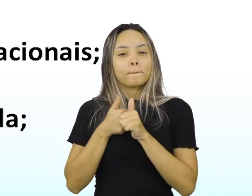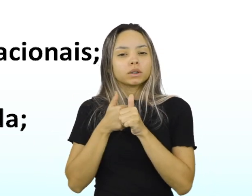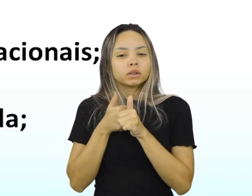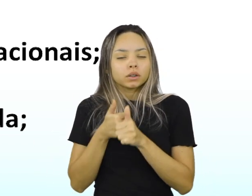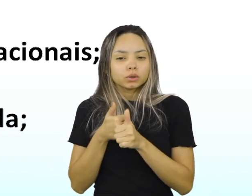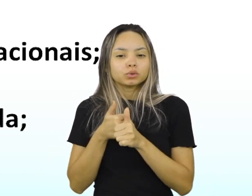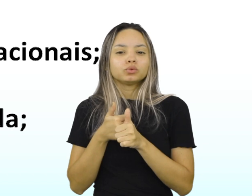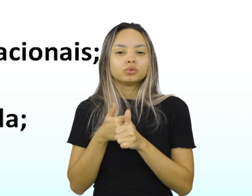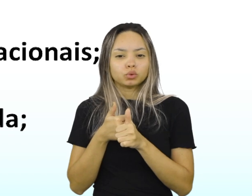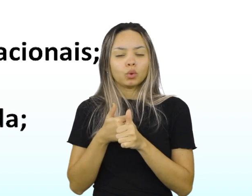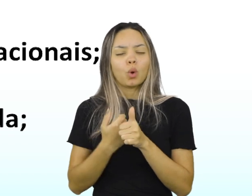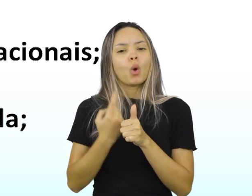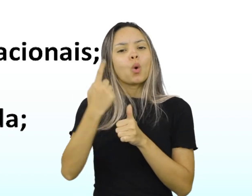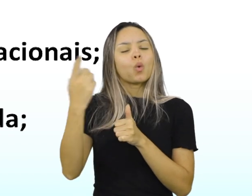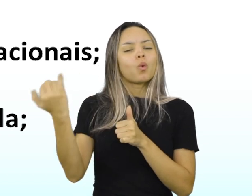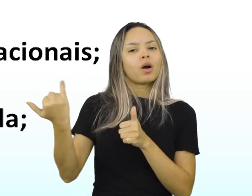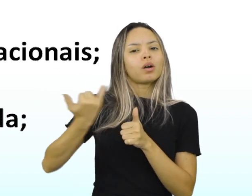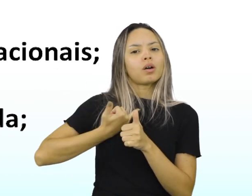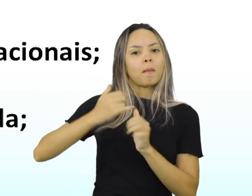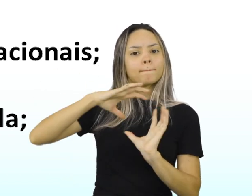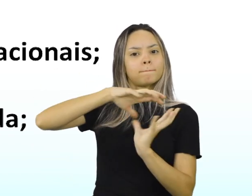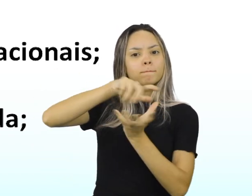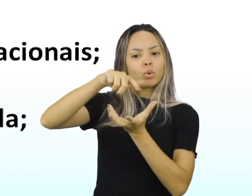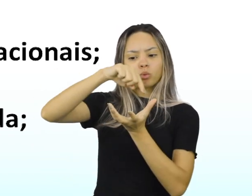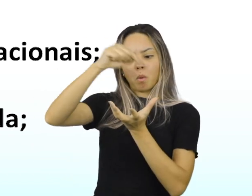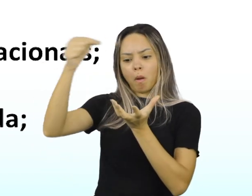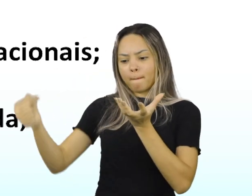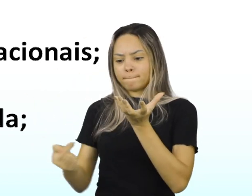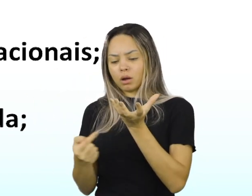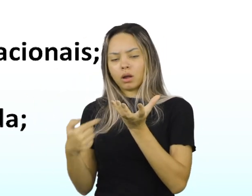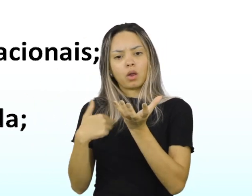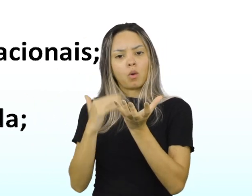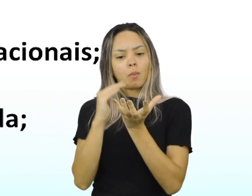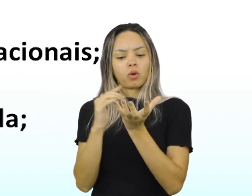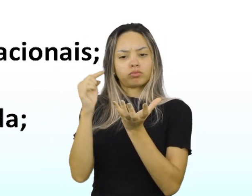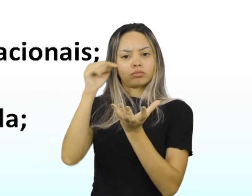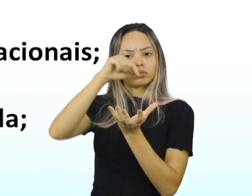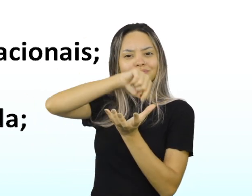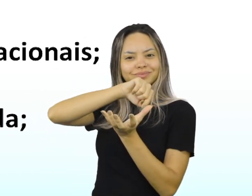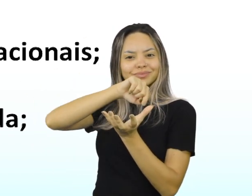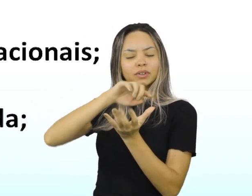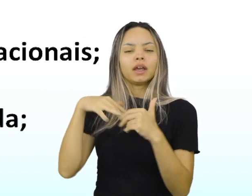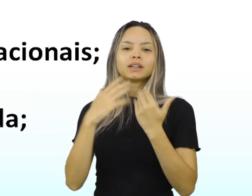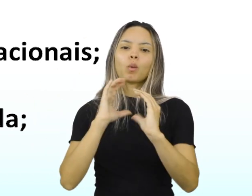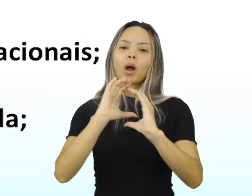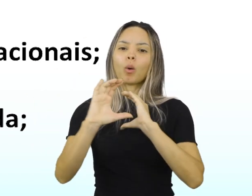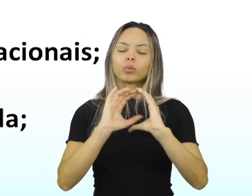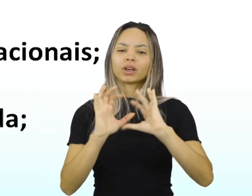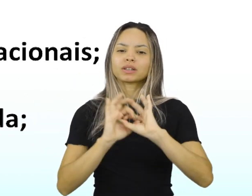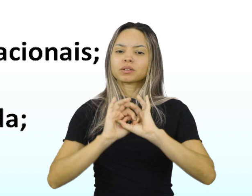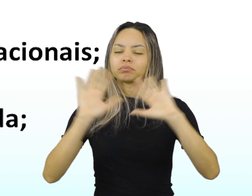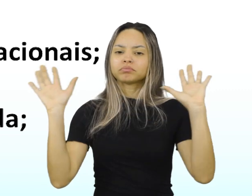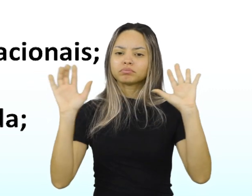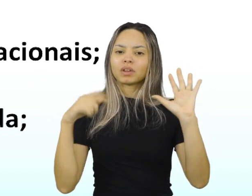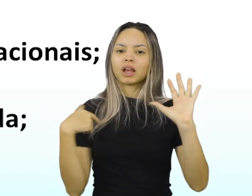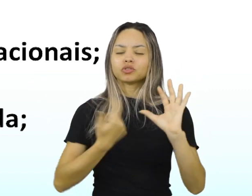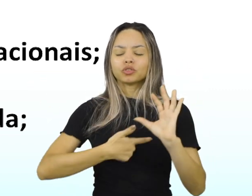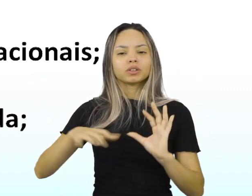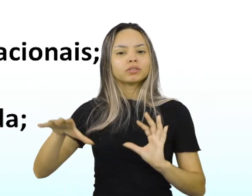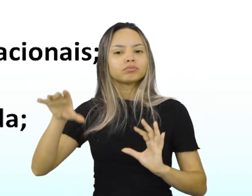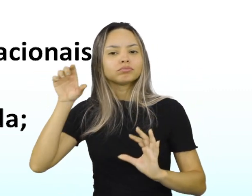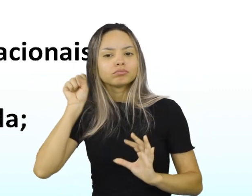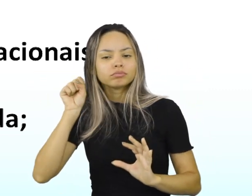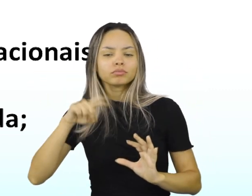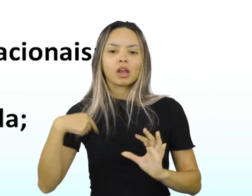tempo real uma notícia do outro lado do mundo. Então perceba que hoje a comunicação ela permite que os fatos eles